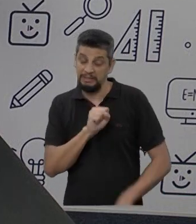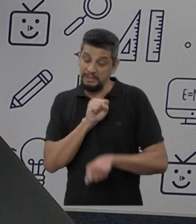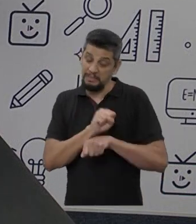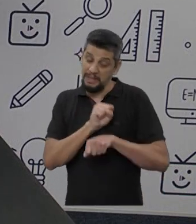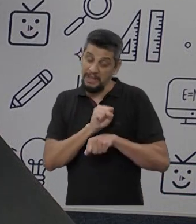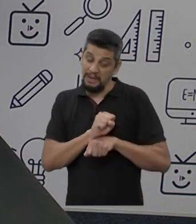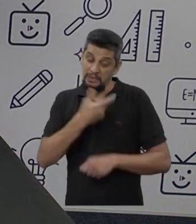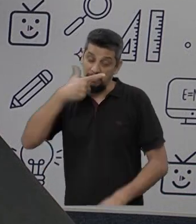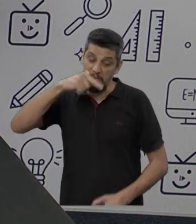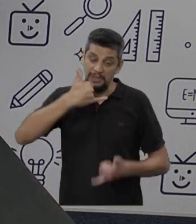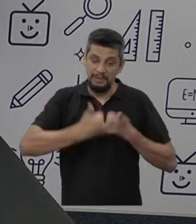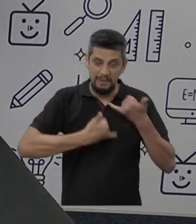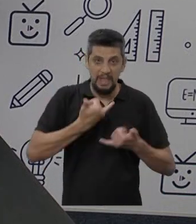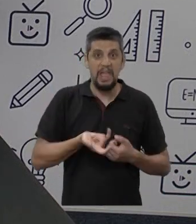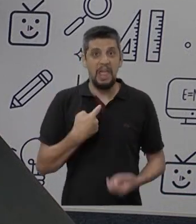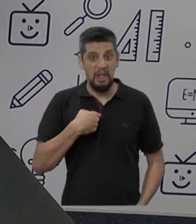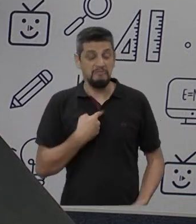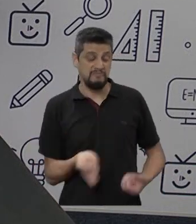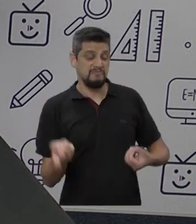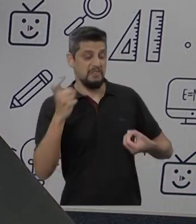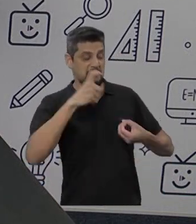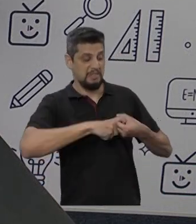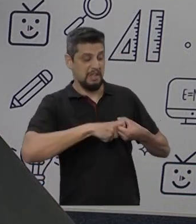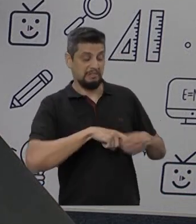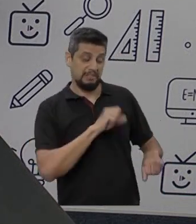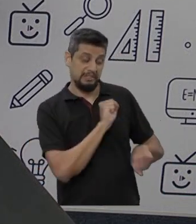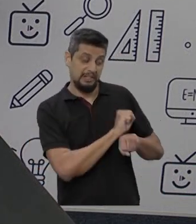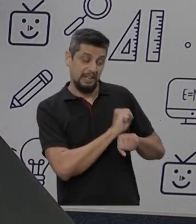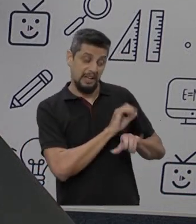me aguarde que no próximo jogo eu voltarei.